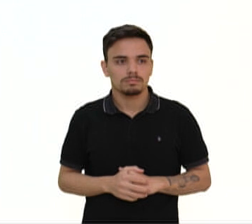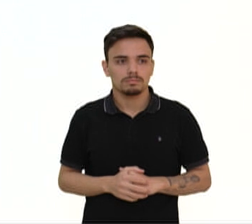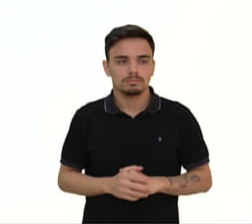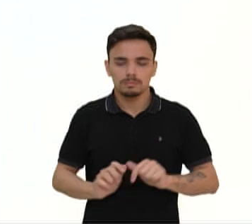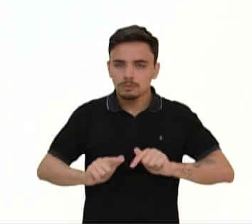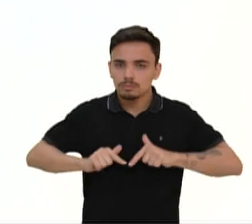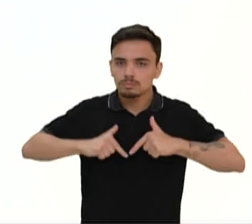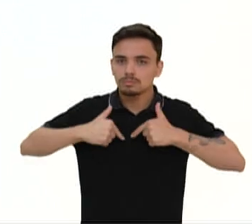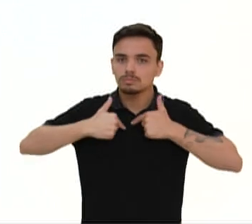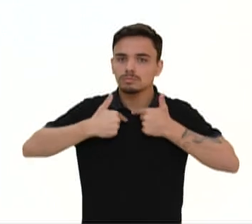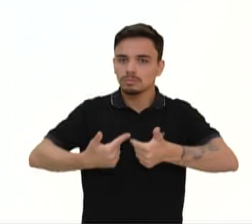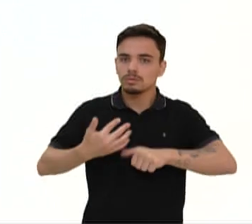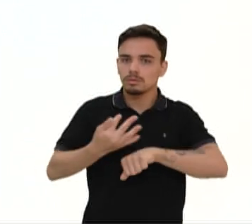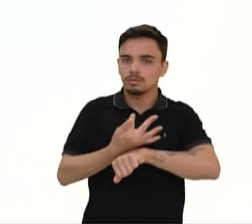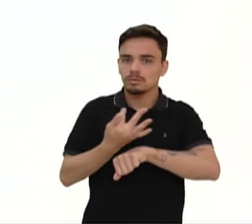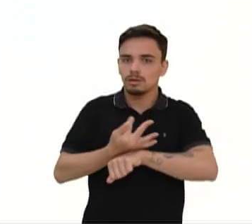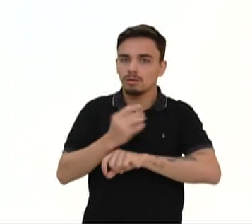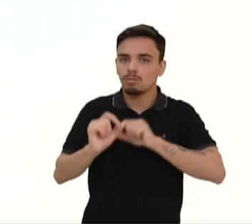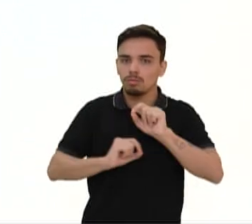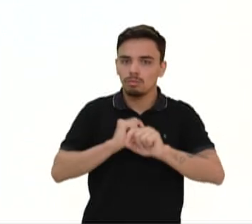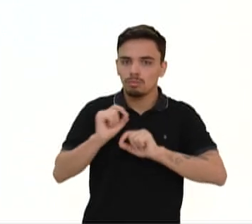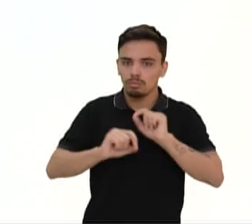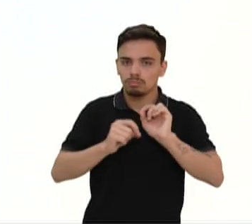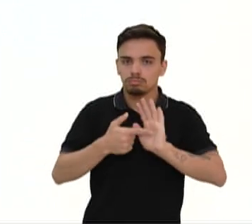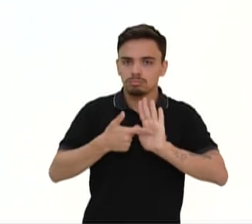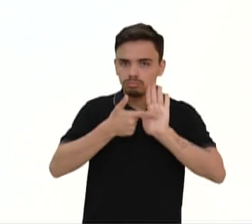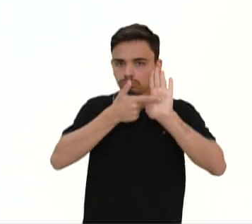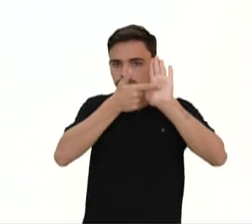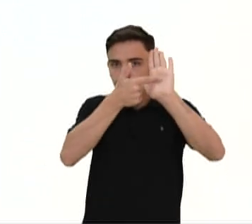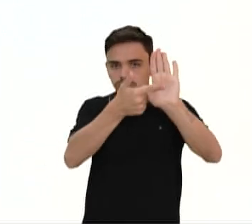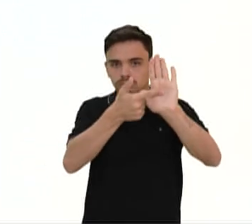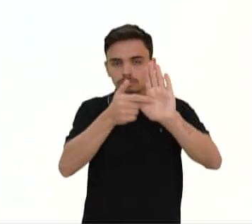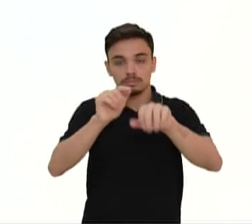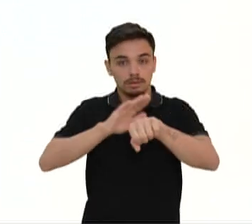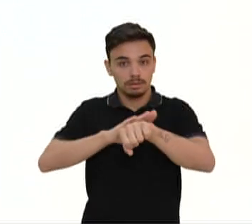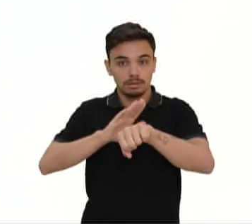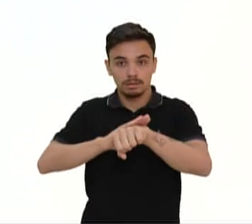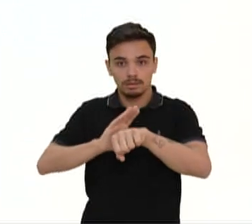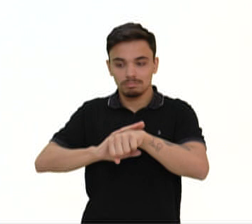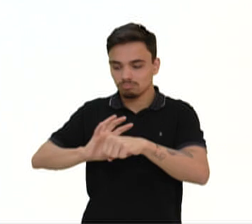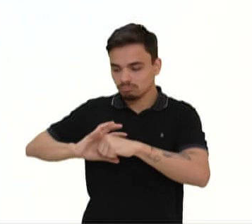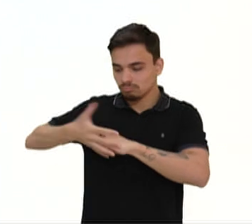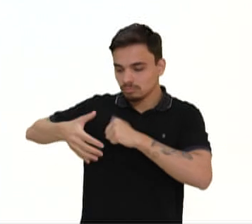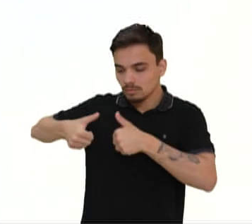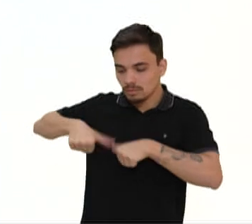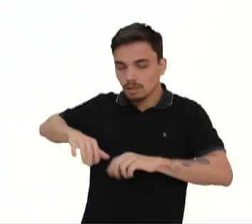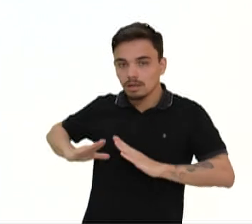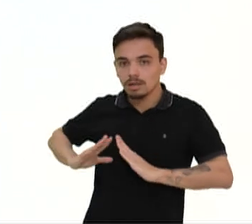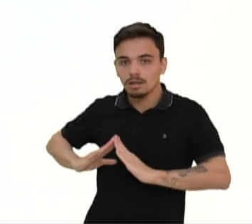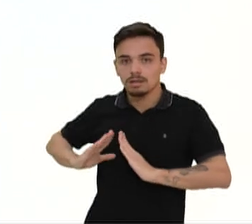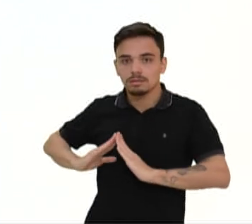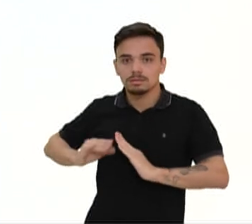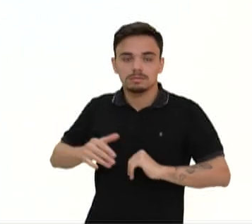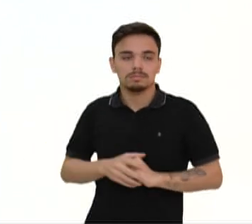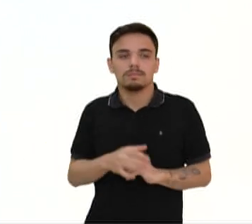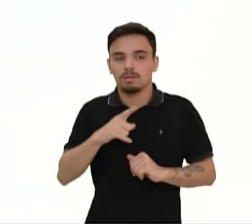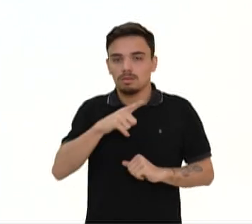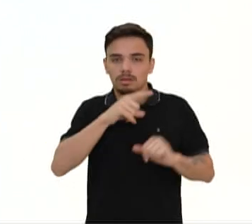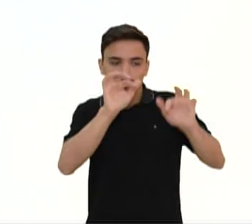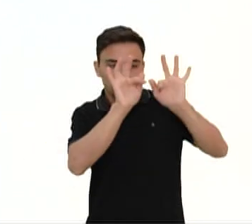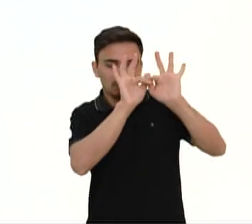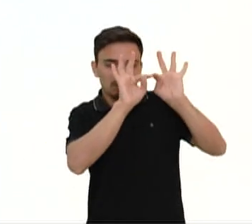Atitudes sustentáveis voltam à pauta durante período de isolamento. Veja aqui, eu tenho o meu